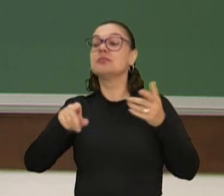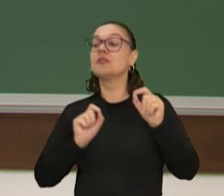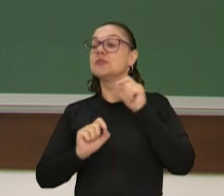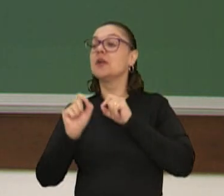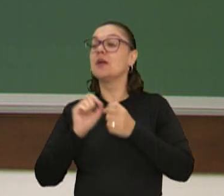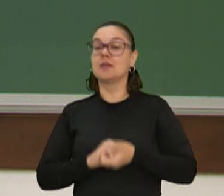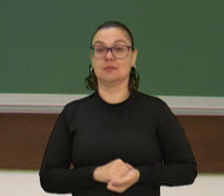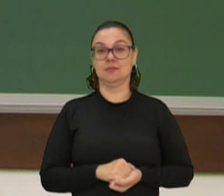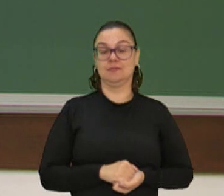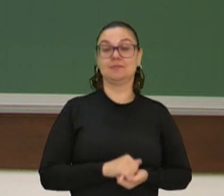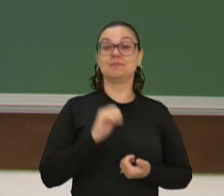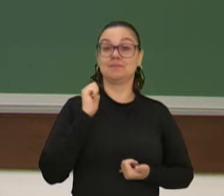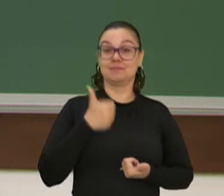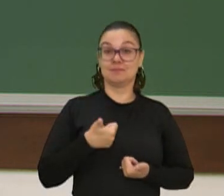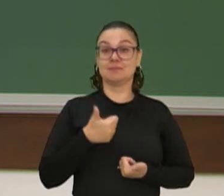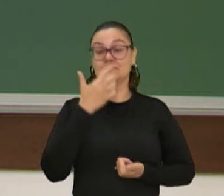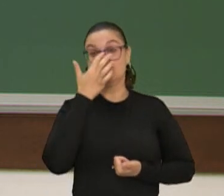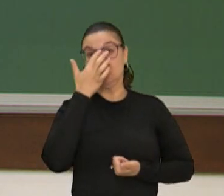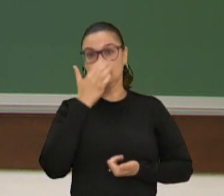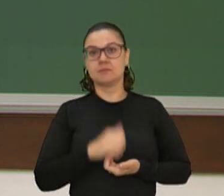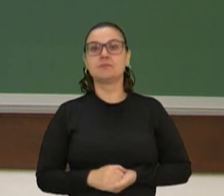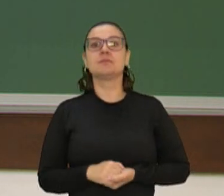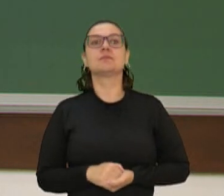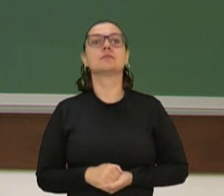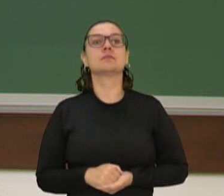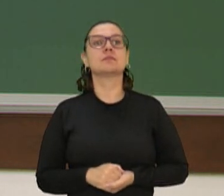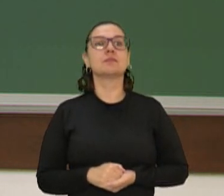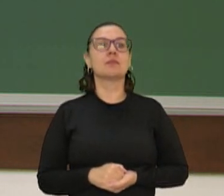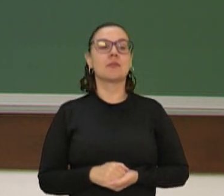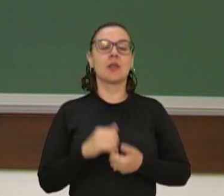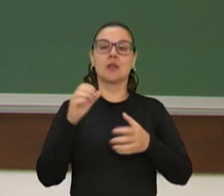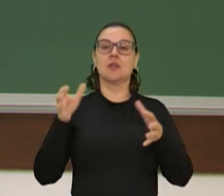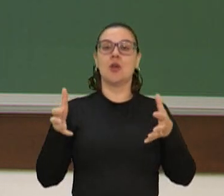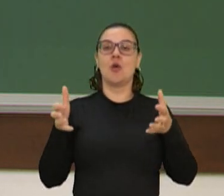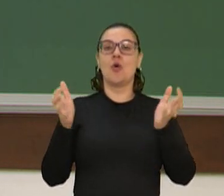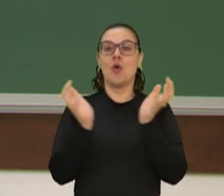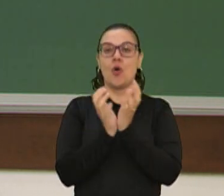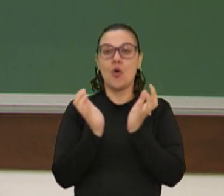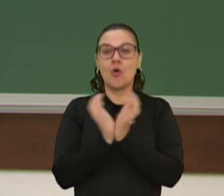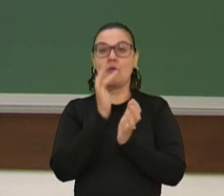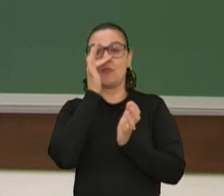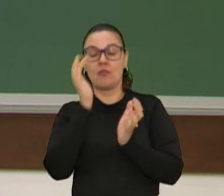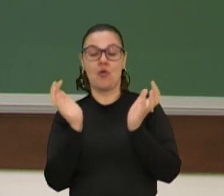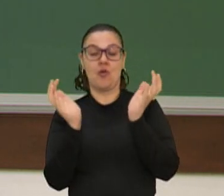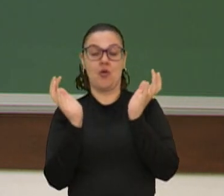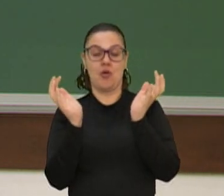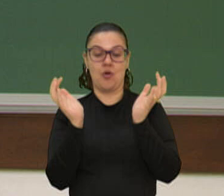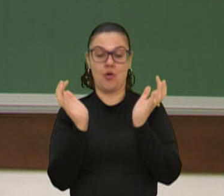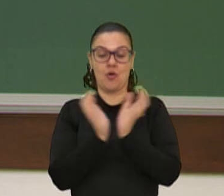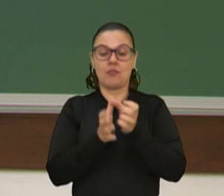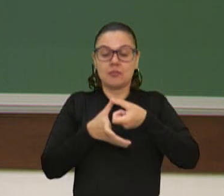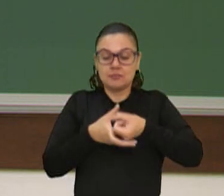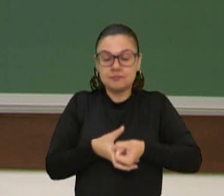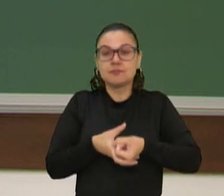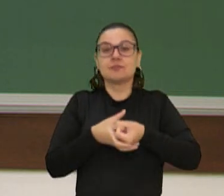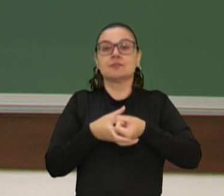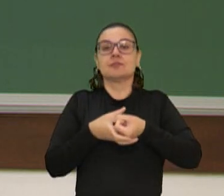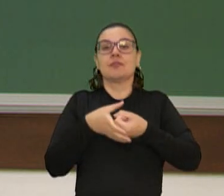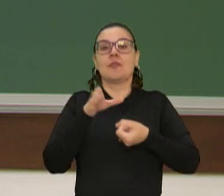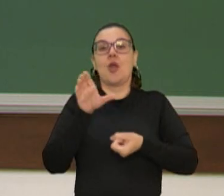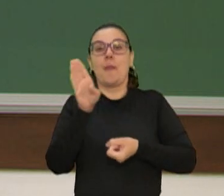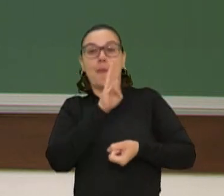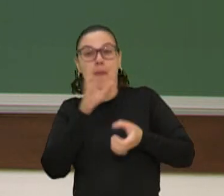quer? Entenderam? Então, couve-flor, couve de Bruxelas, brócolis, são